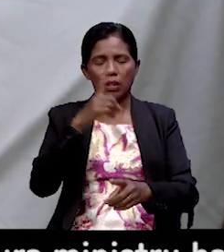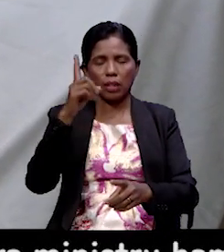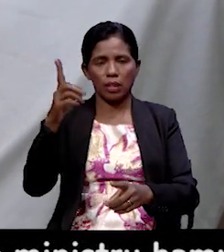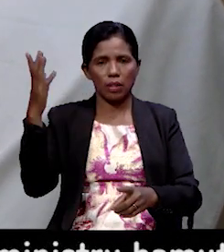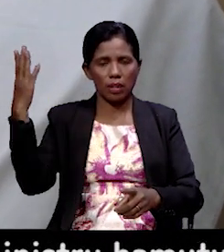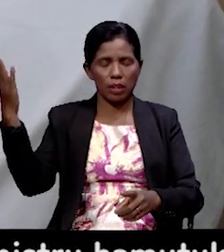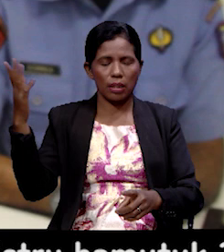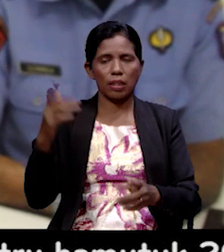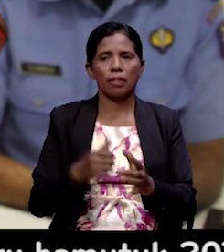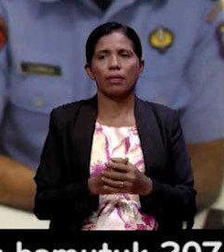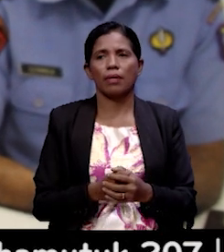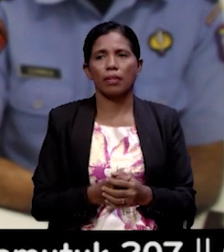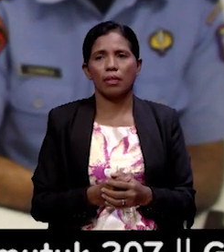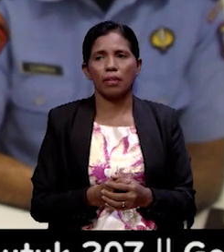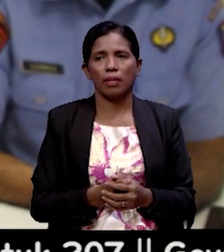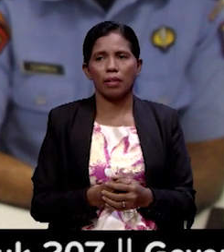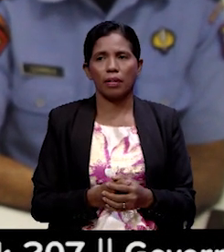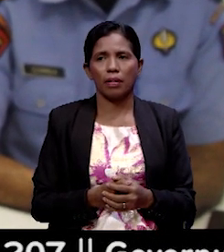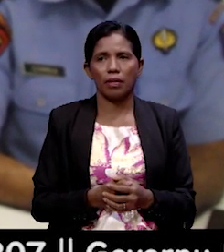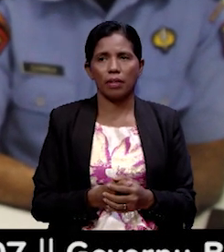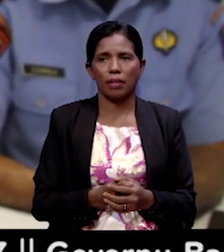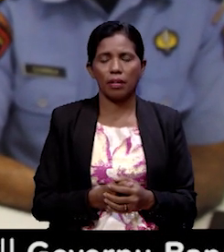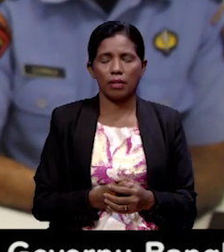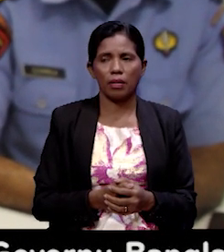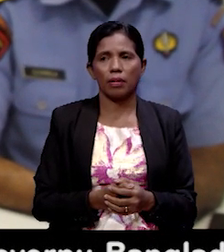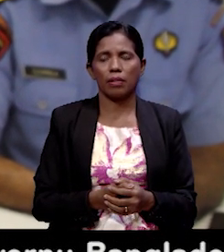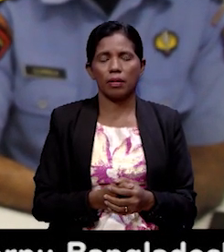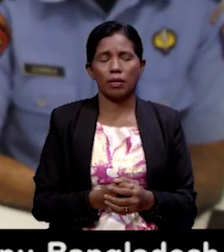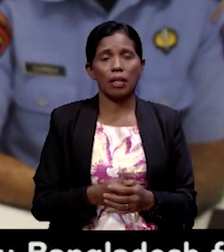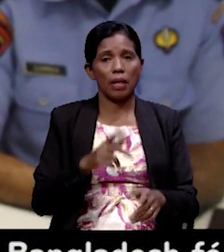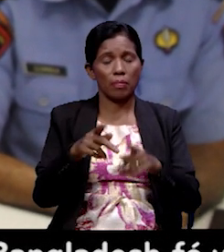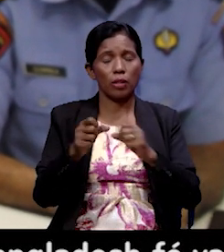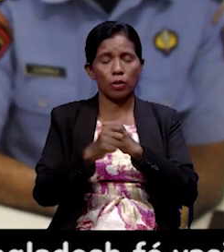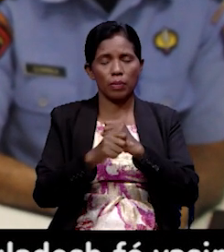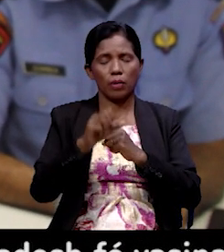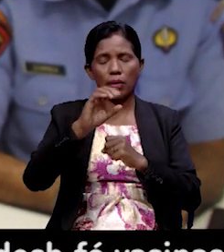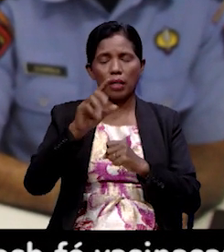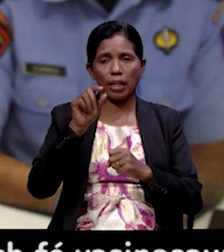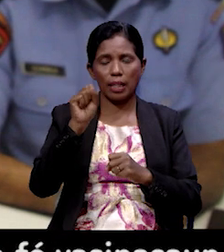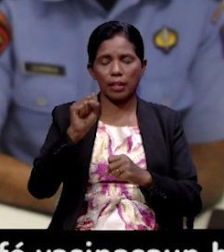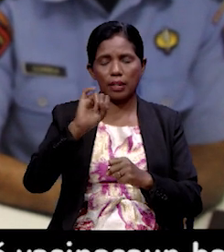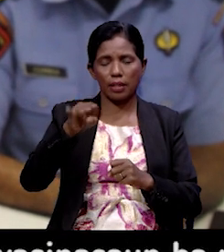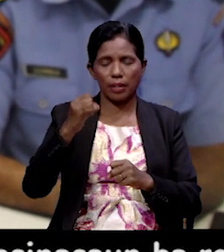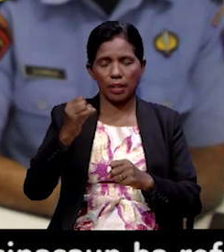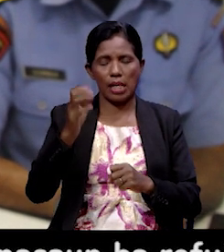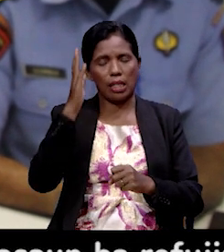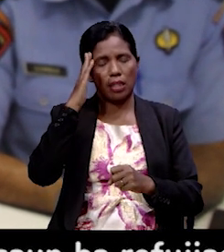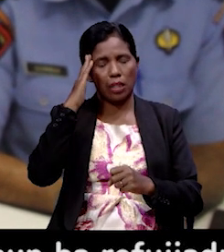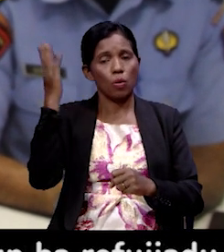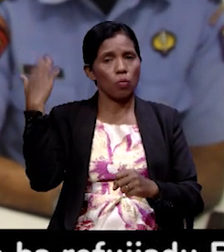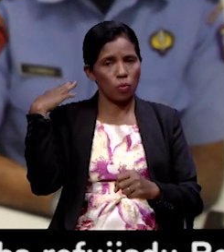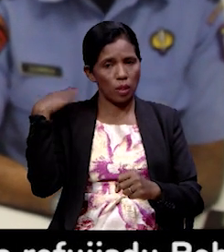área Cristo Reinian. Suspeito inicial S.J, mas desconfia, antes